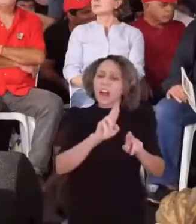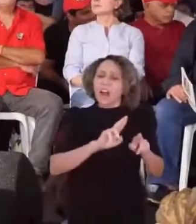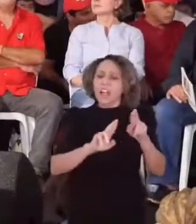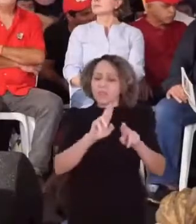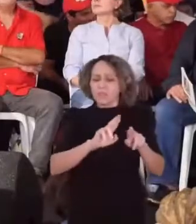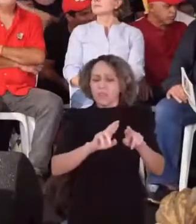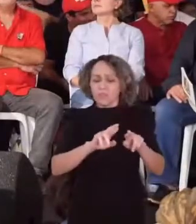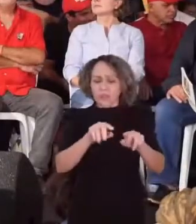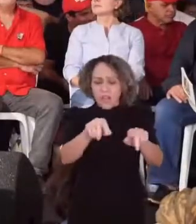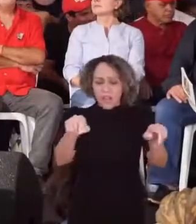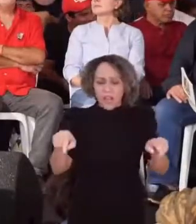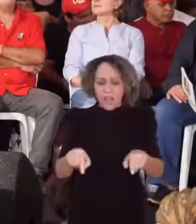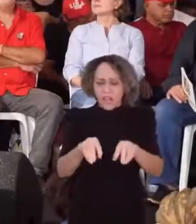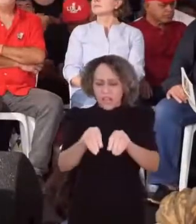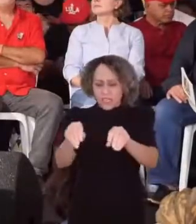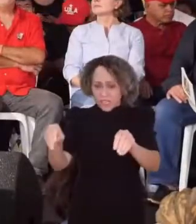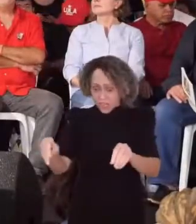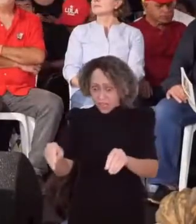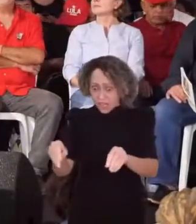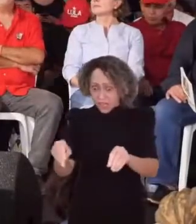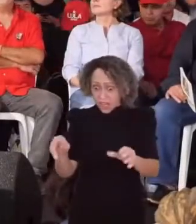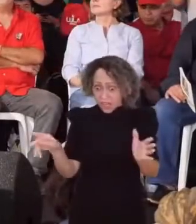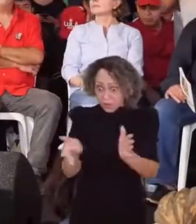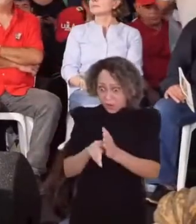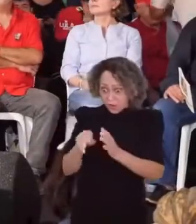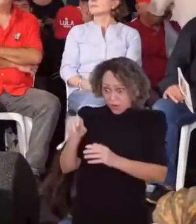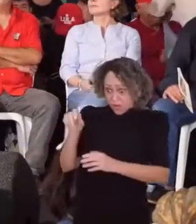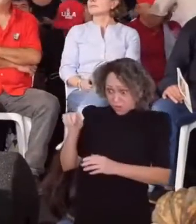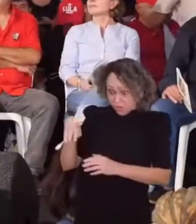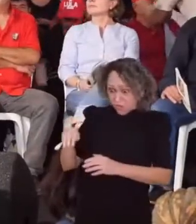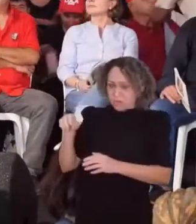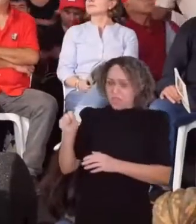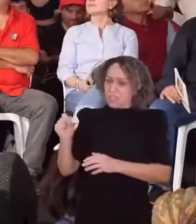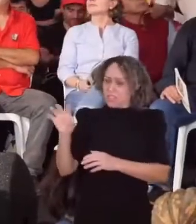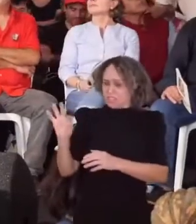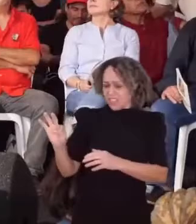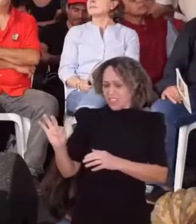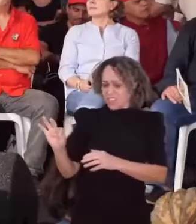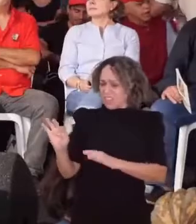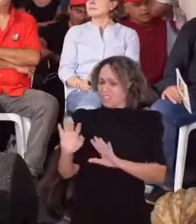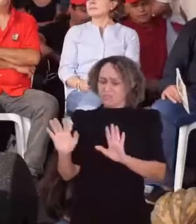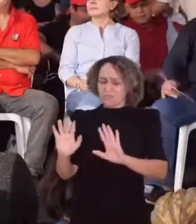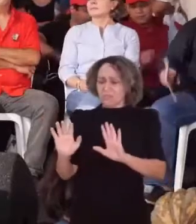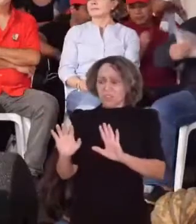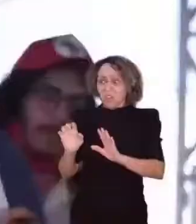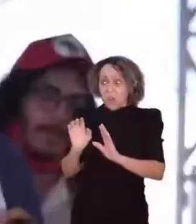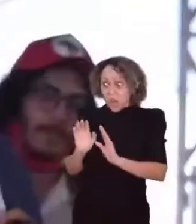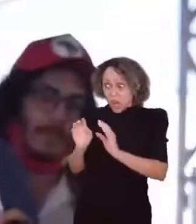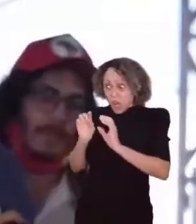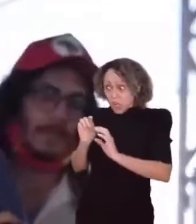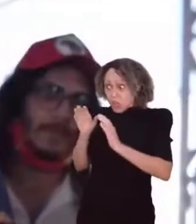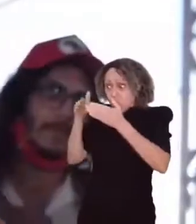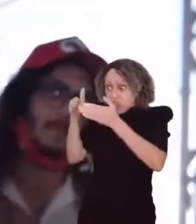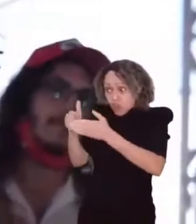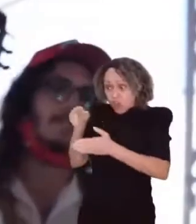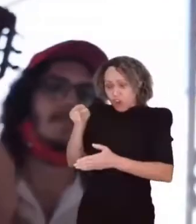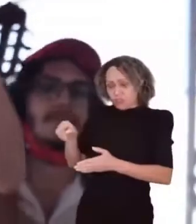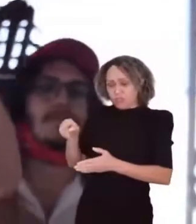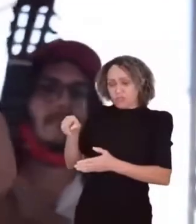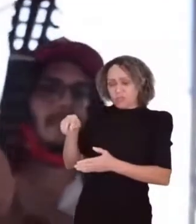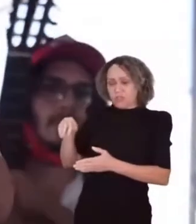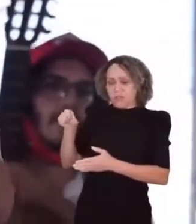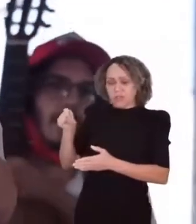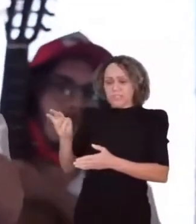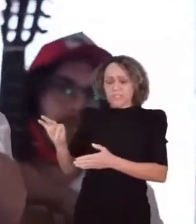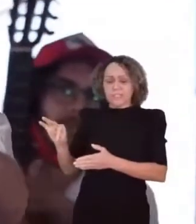que a luta pela reforma agrária não é só do sem terra. Que a luta pela reforma agrária